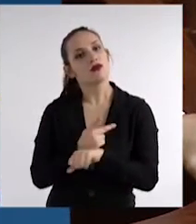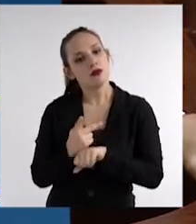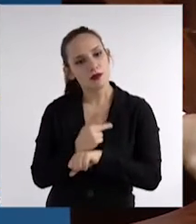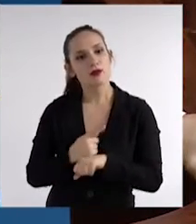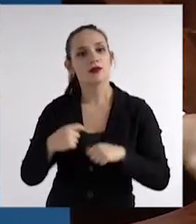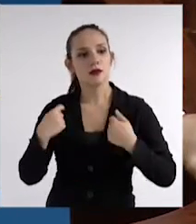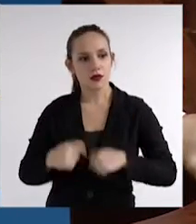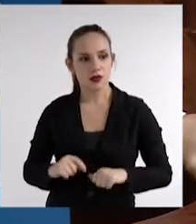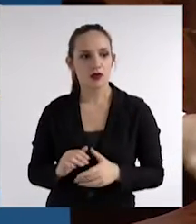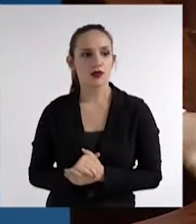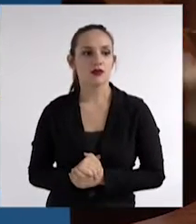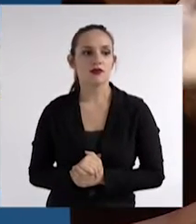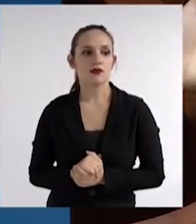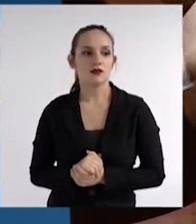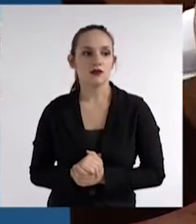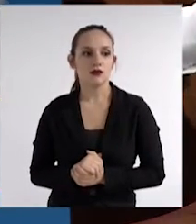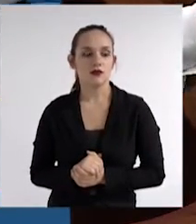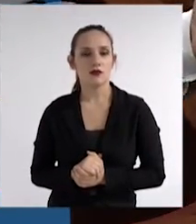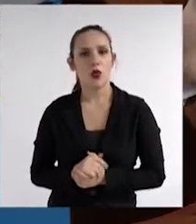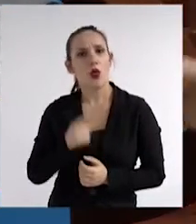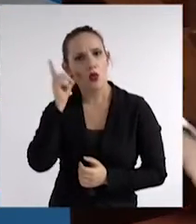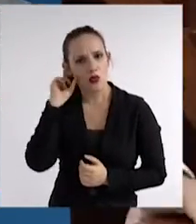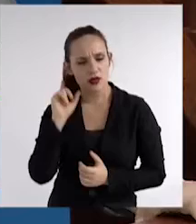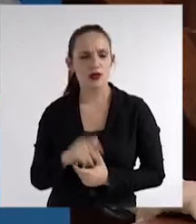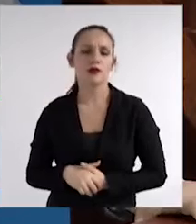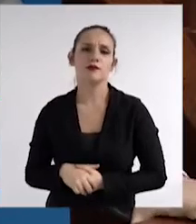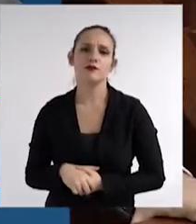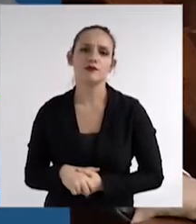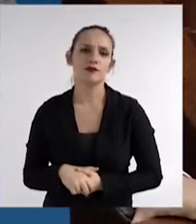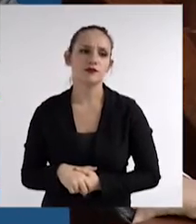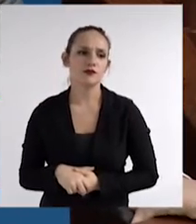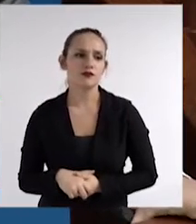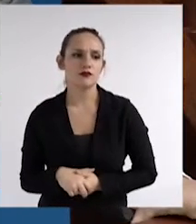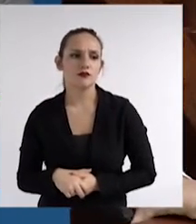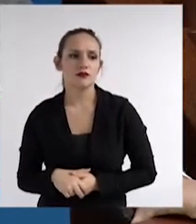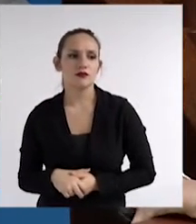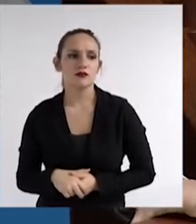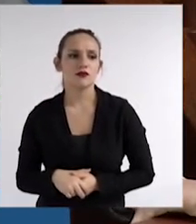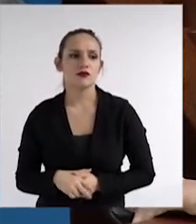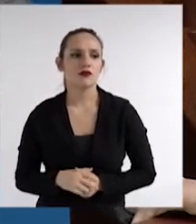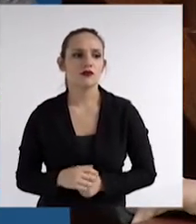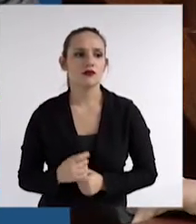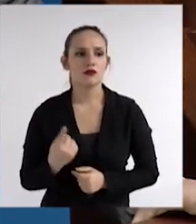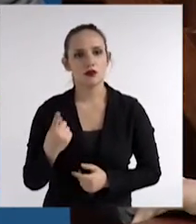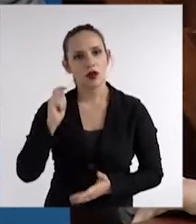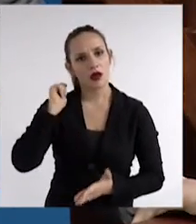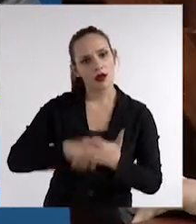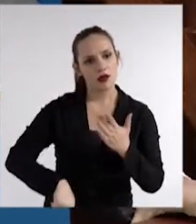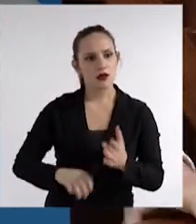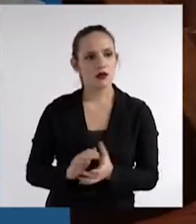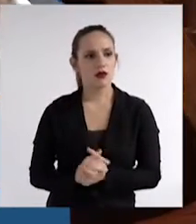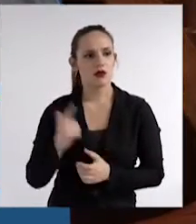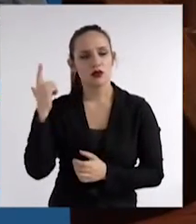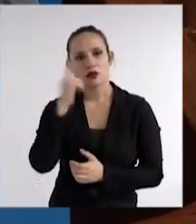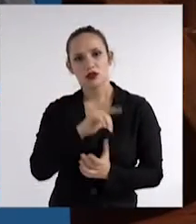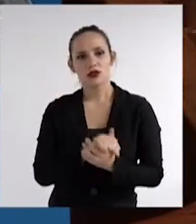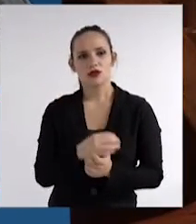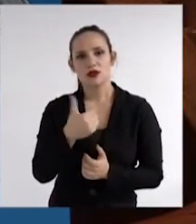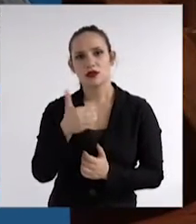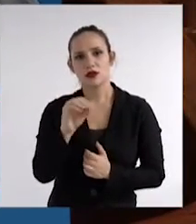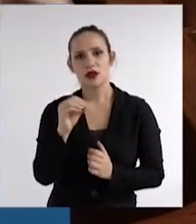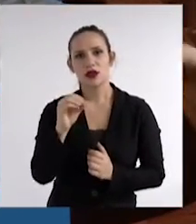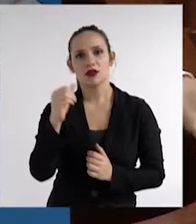buscando para retirar. Ontem, com uma canetada, se conseguiu 10%